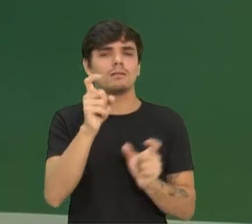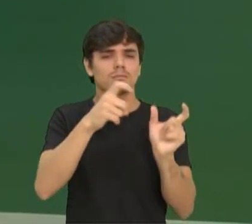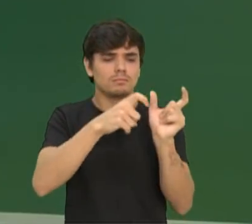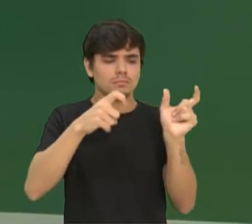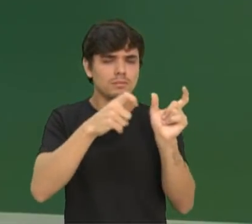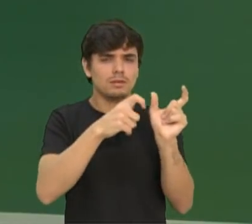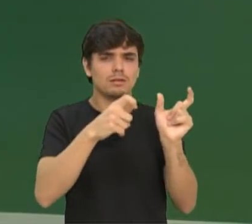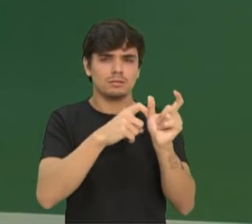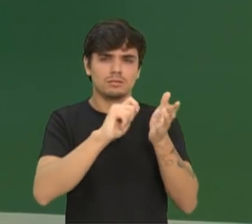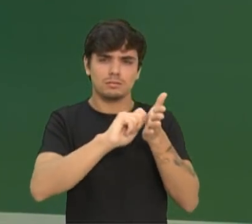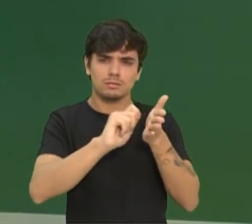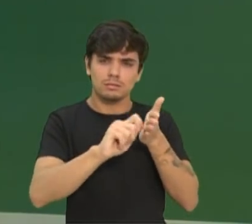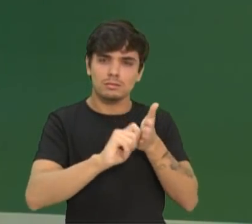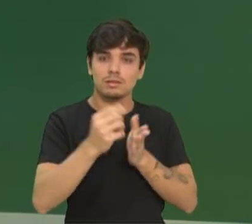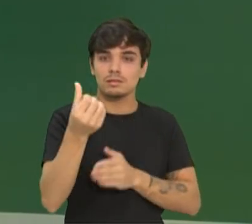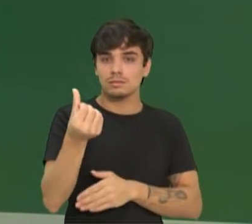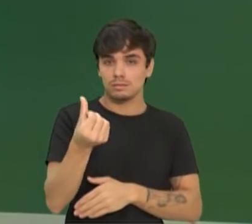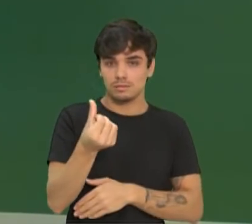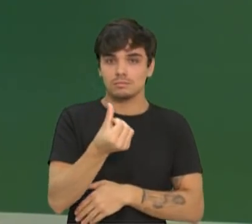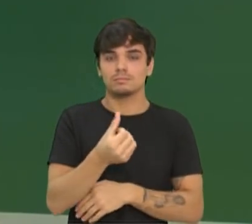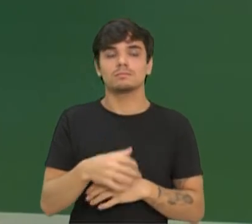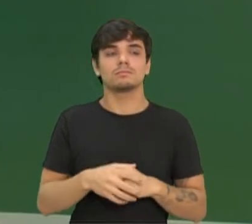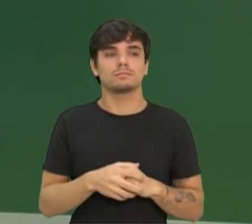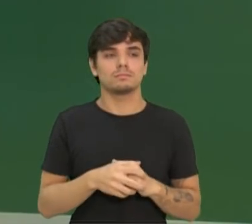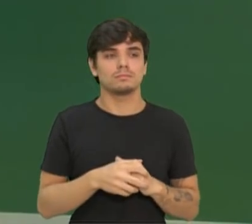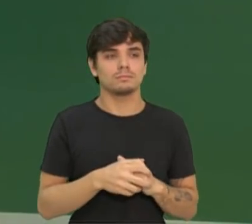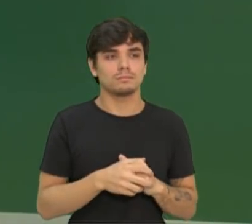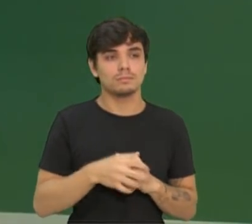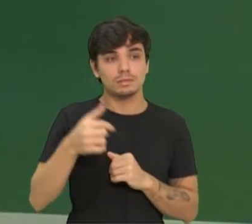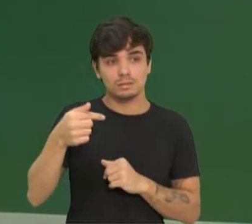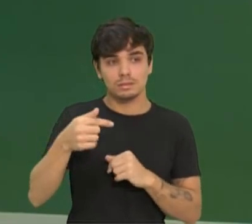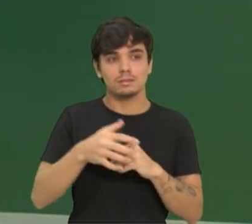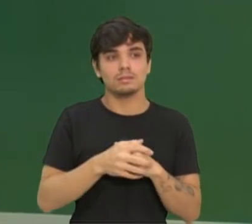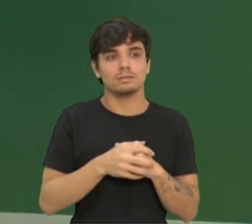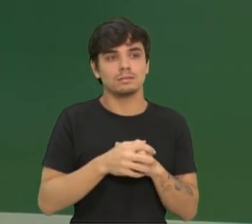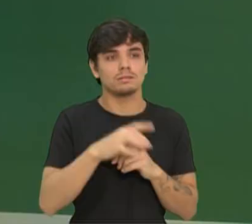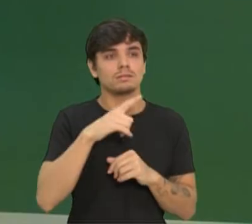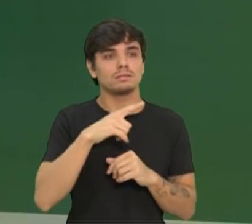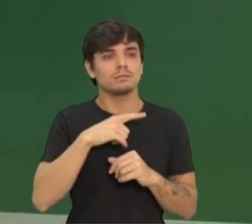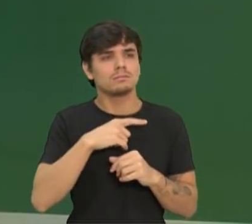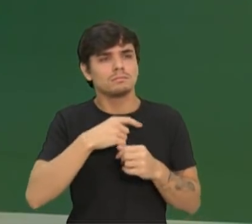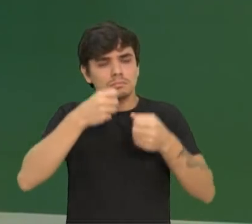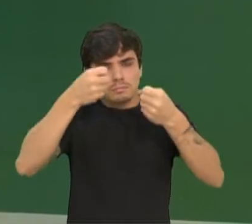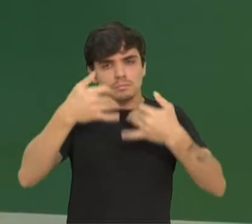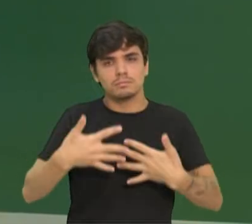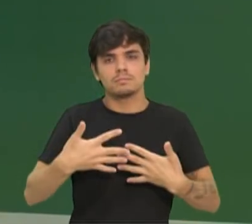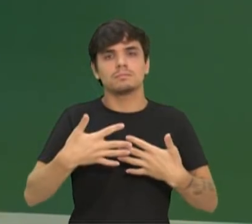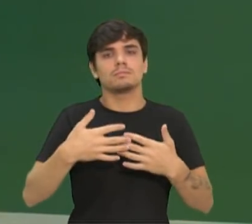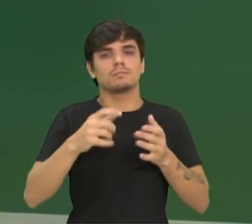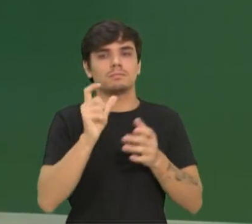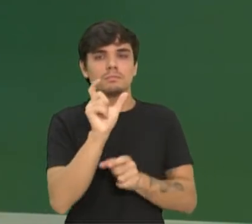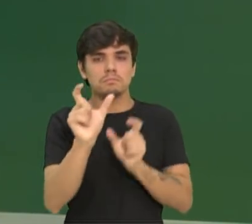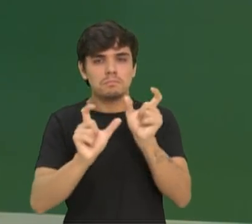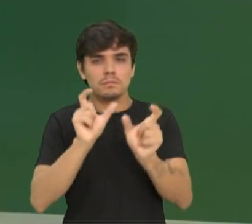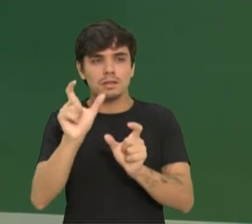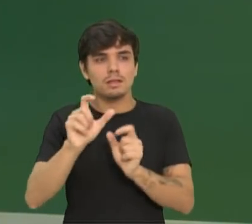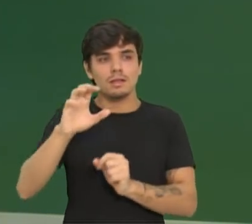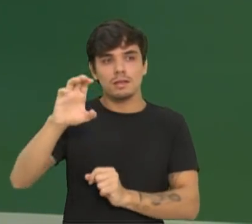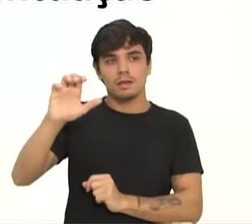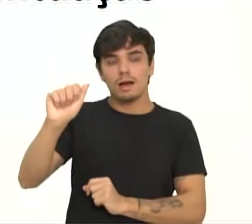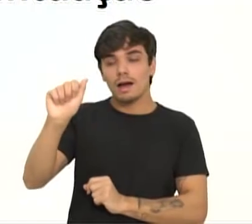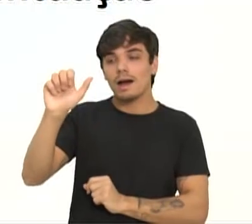6, 7, e sabemos também que as terminações dessas palavras são a, as,